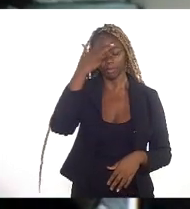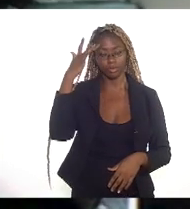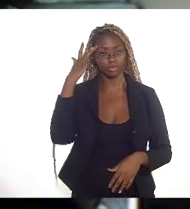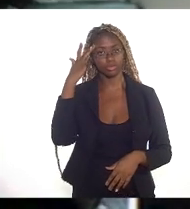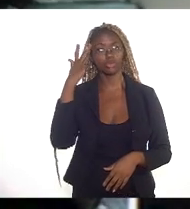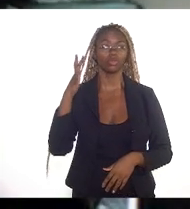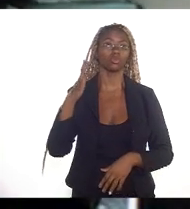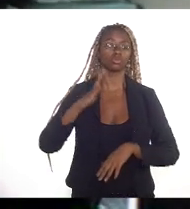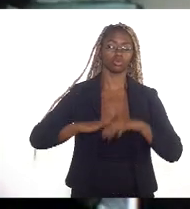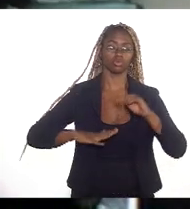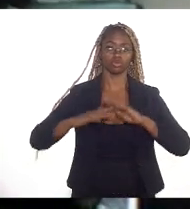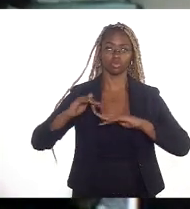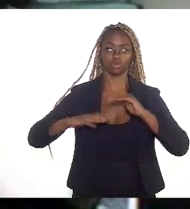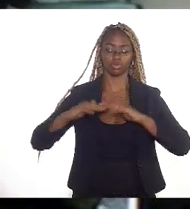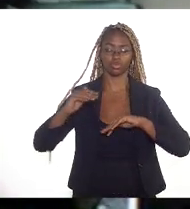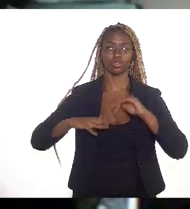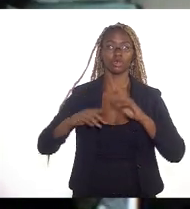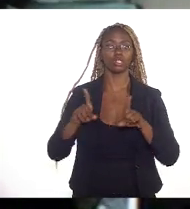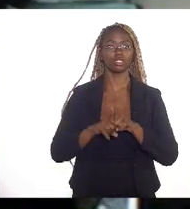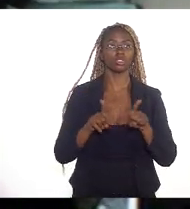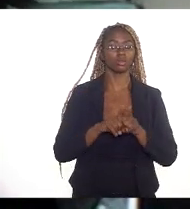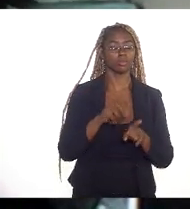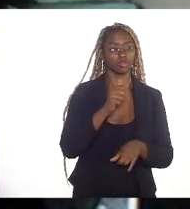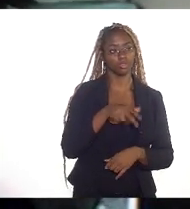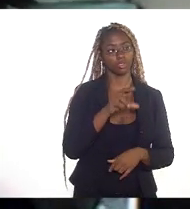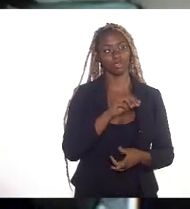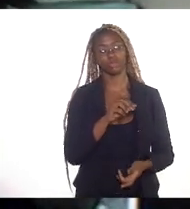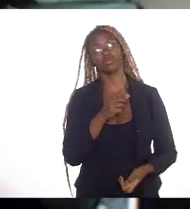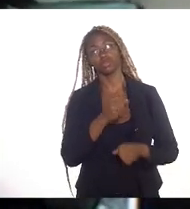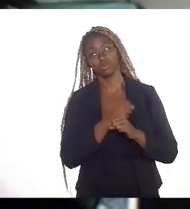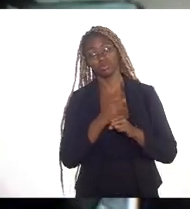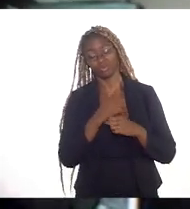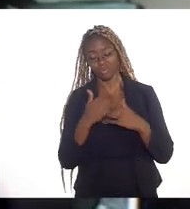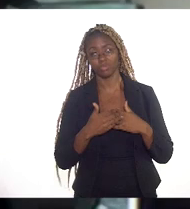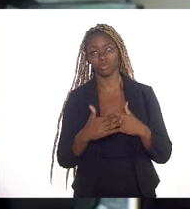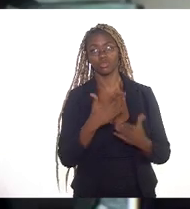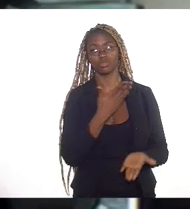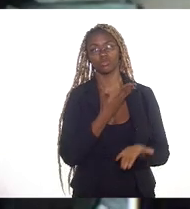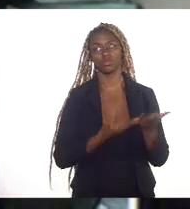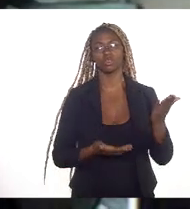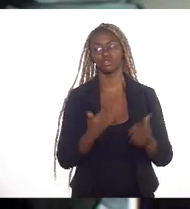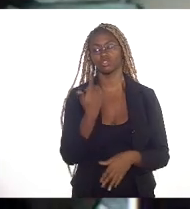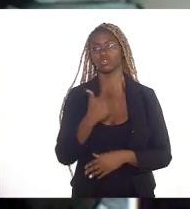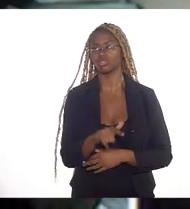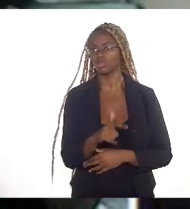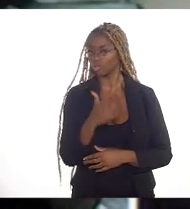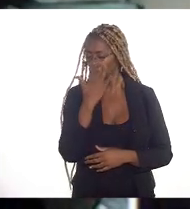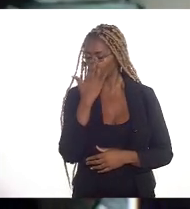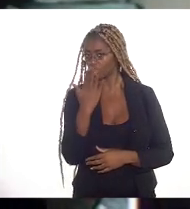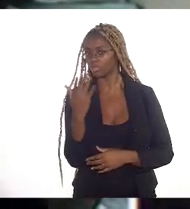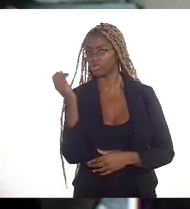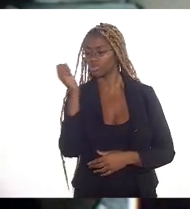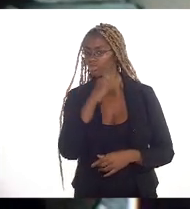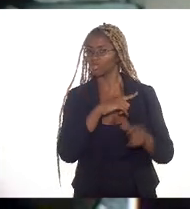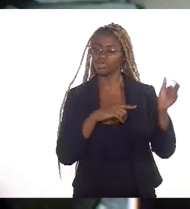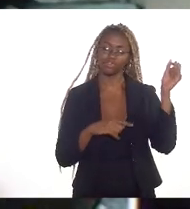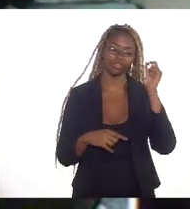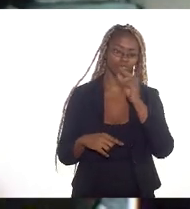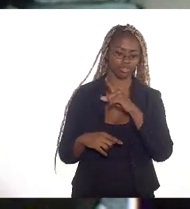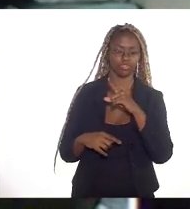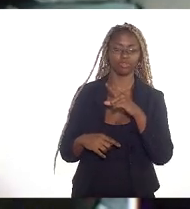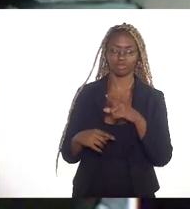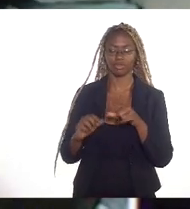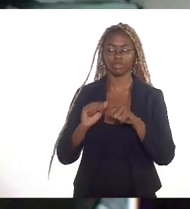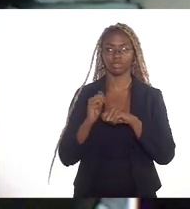com os estudantes, que veem mais um ano letivo ser perdido diante das dificuldades impostas por